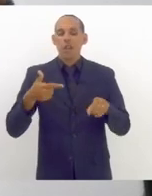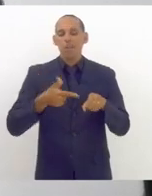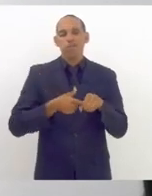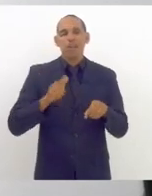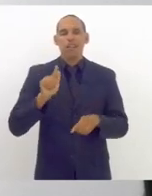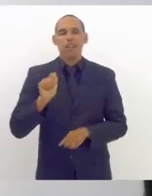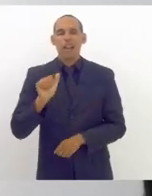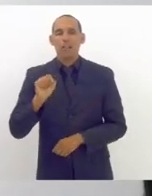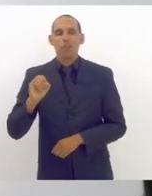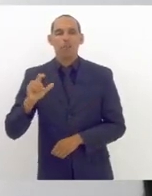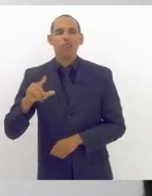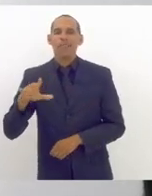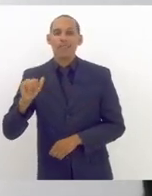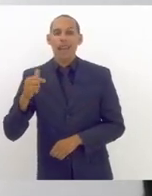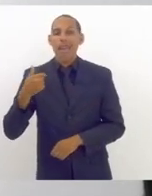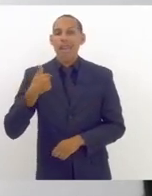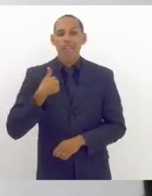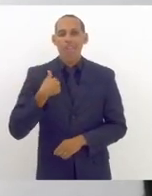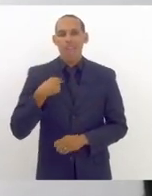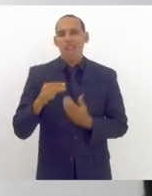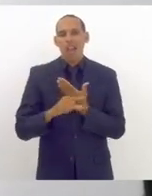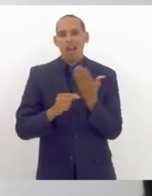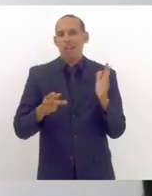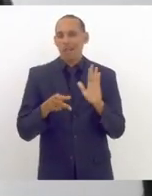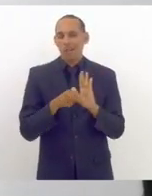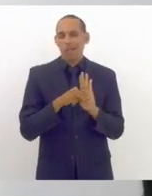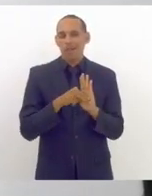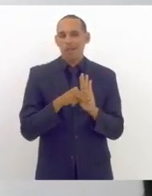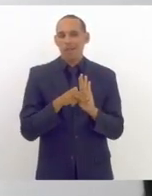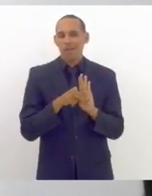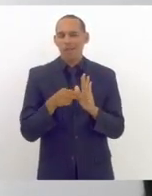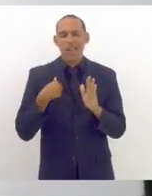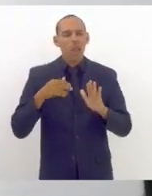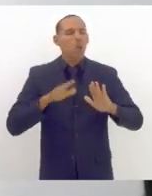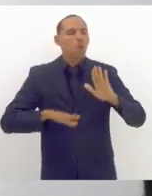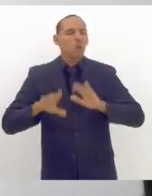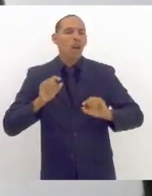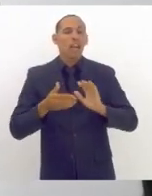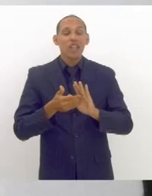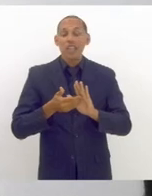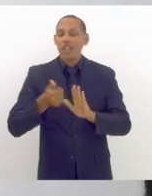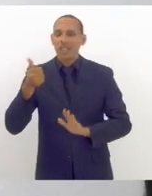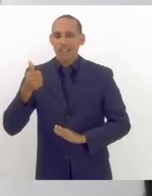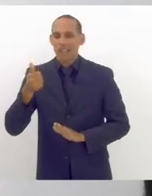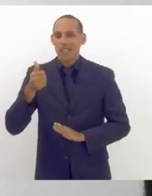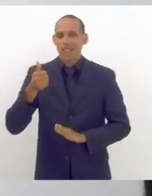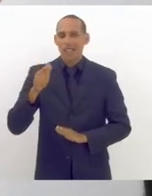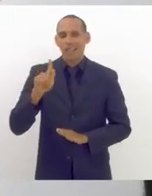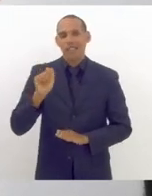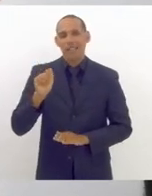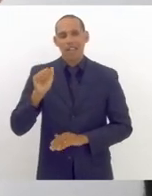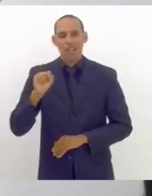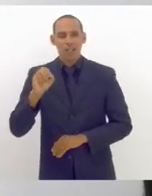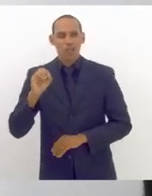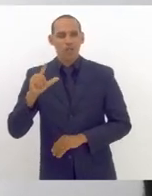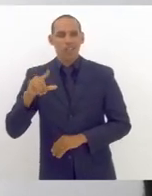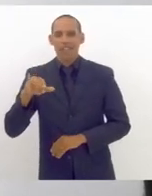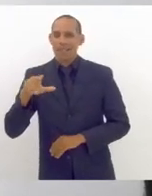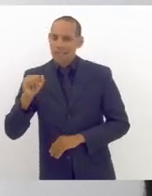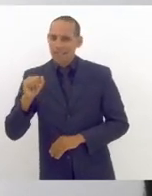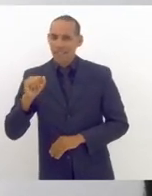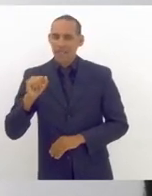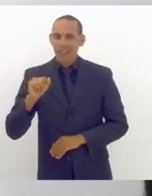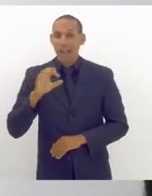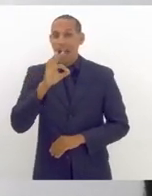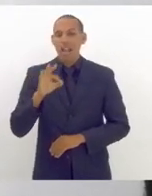e o autor da emenda fui eu e que eu tive o cuidado de retirar da gasolina sabe